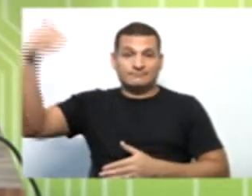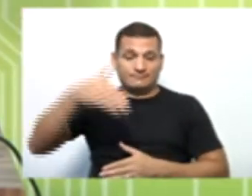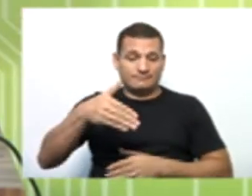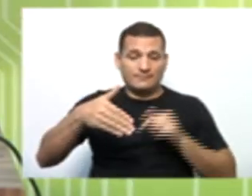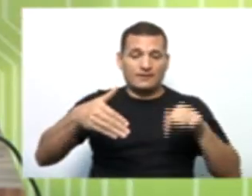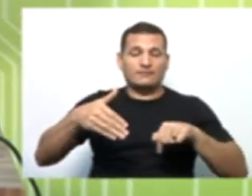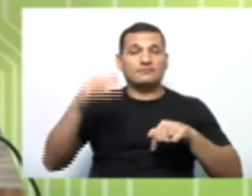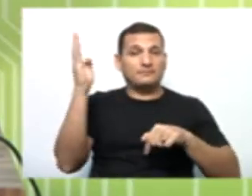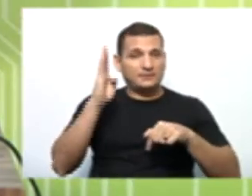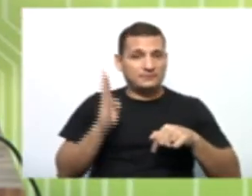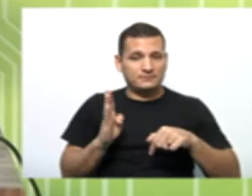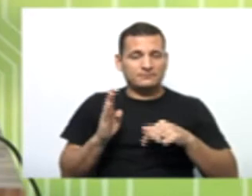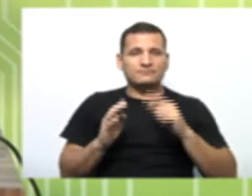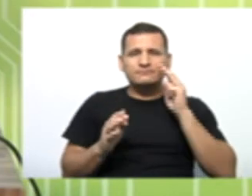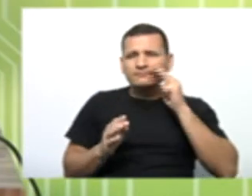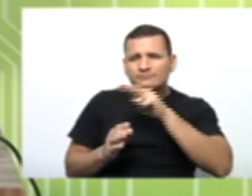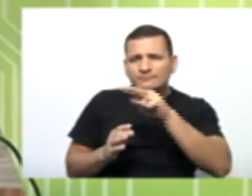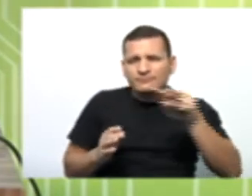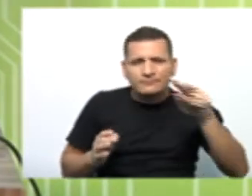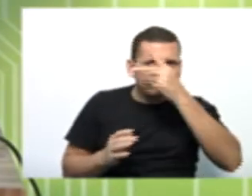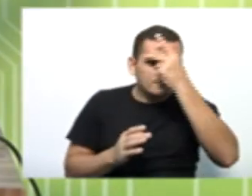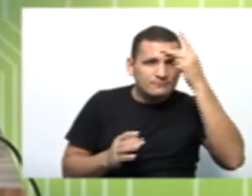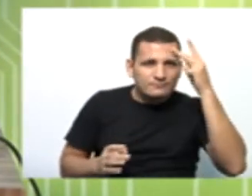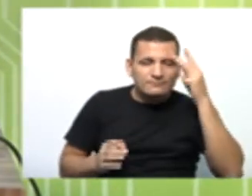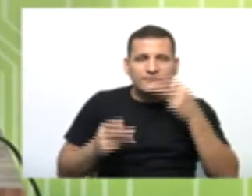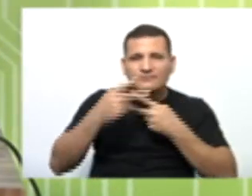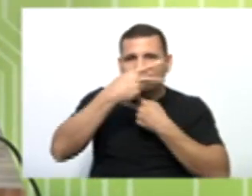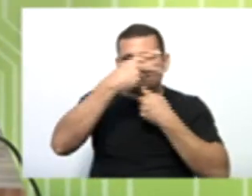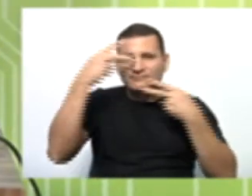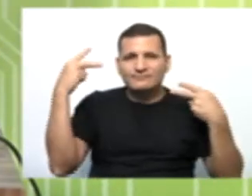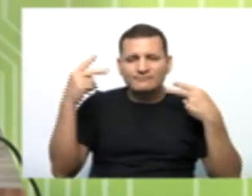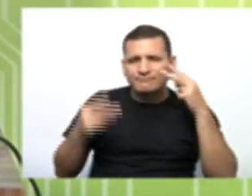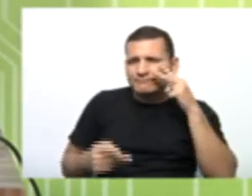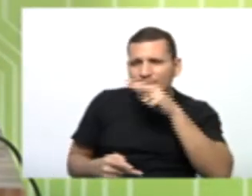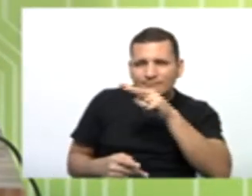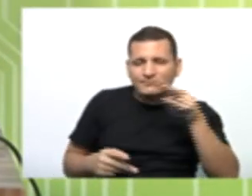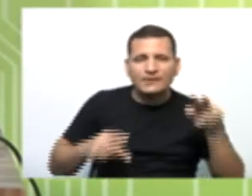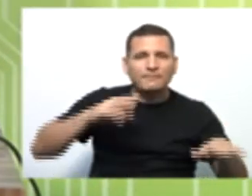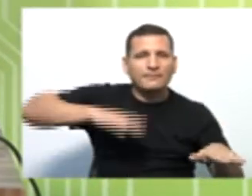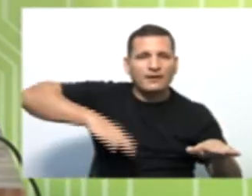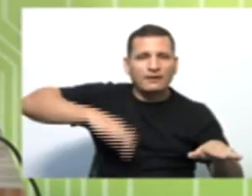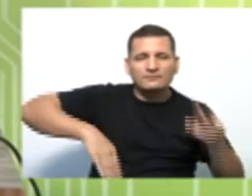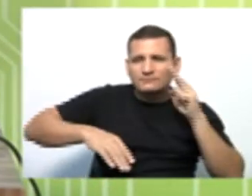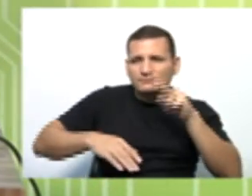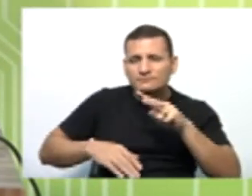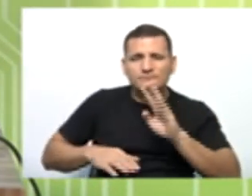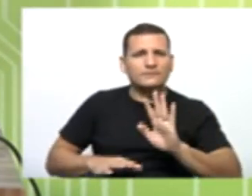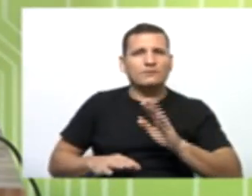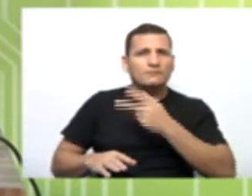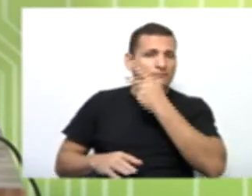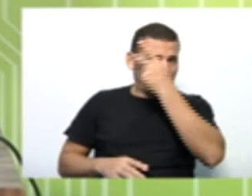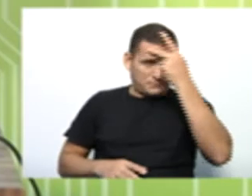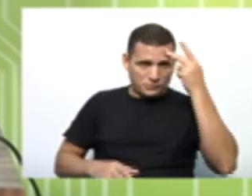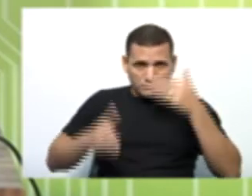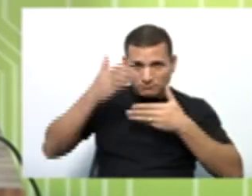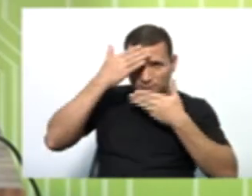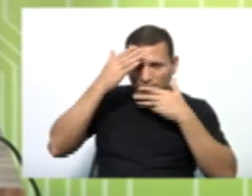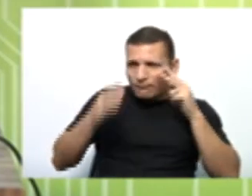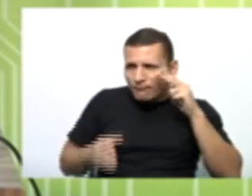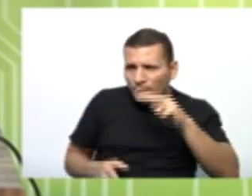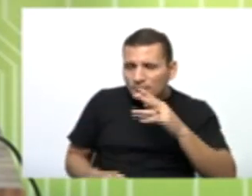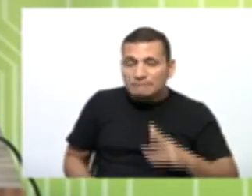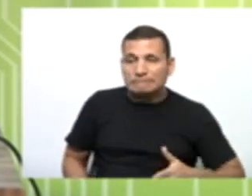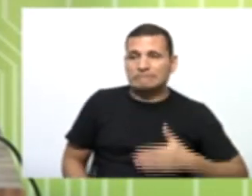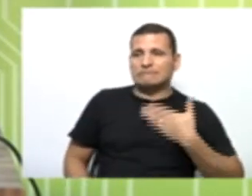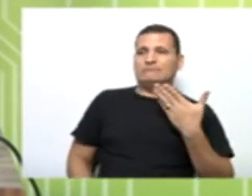as pessoas, né, nas praias com aquelas vestimentas que nós costumamos utilizar. Essa pessoa, ela iria se surpreender, porque